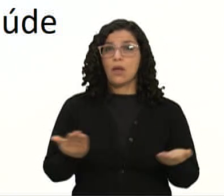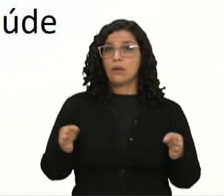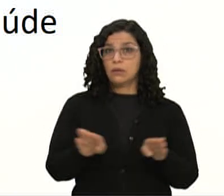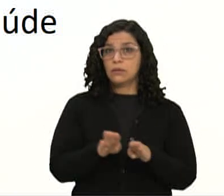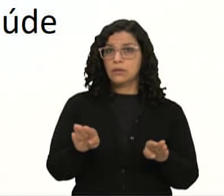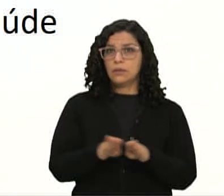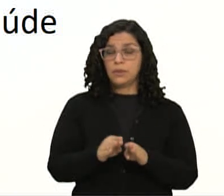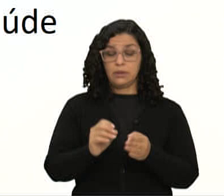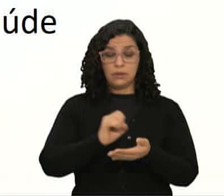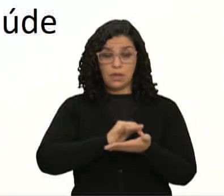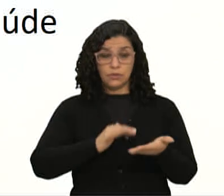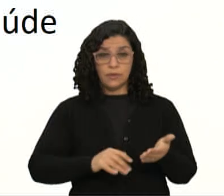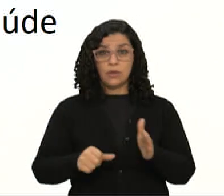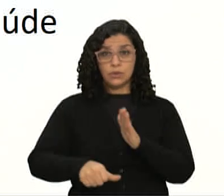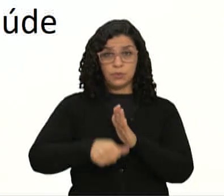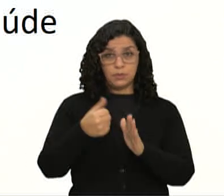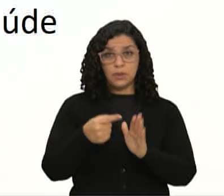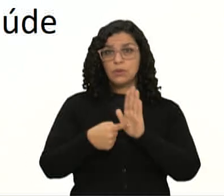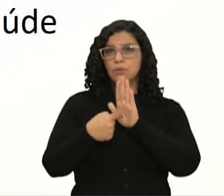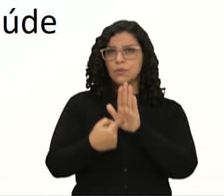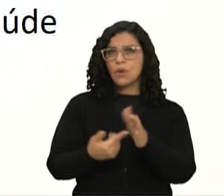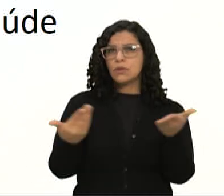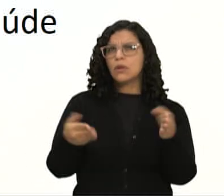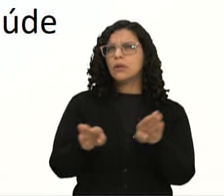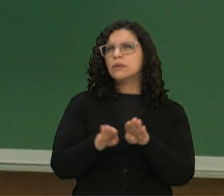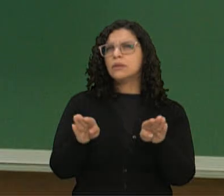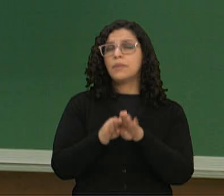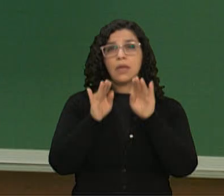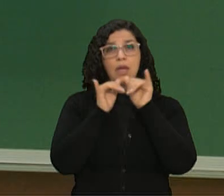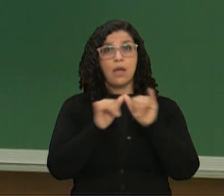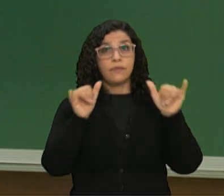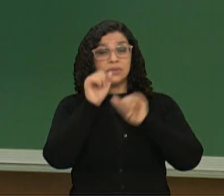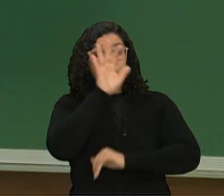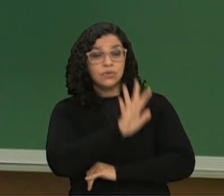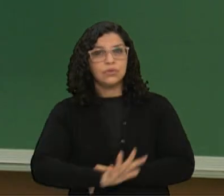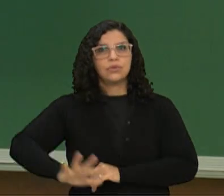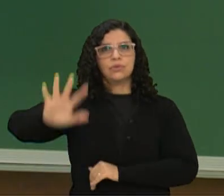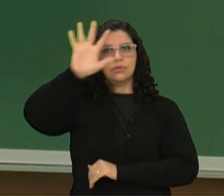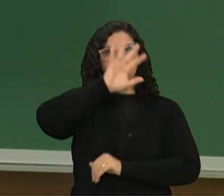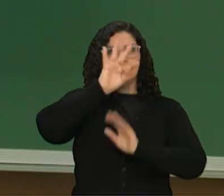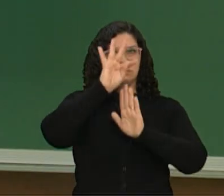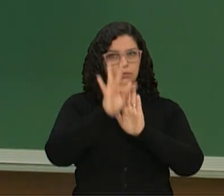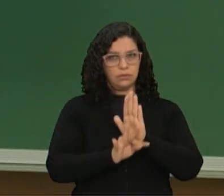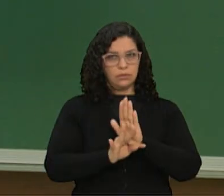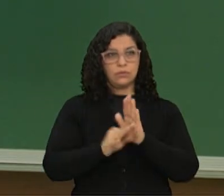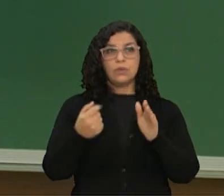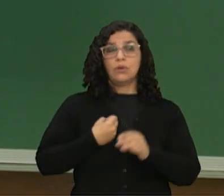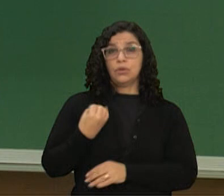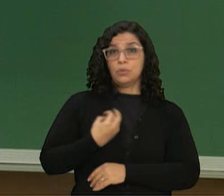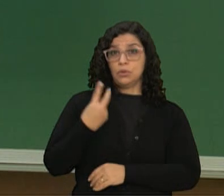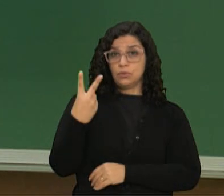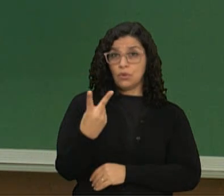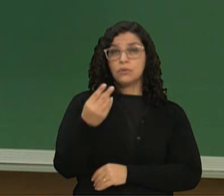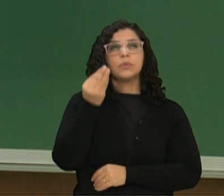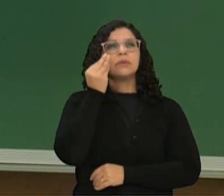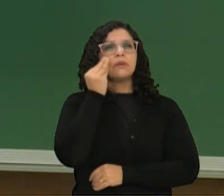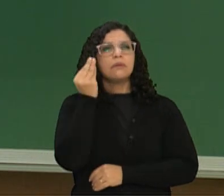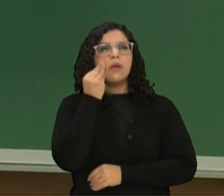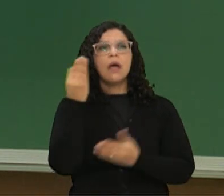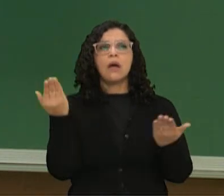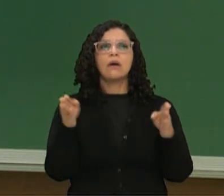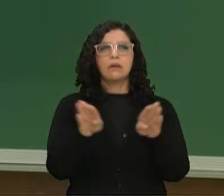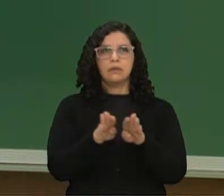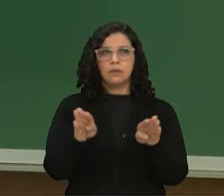primeiro exercício, nós tentamos identificar uma mensagem geral do texto. Essa número 2, a gente vai tentar